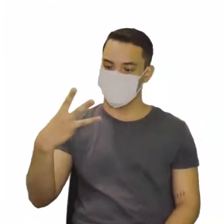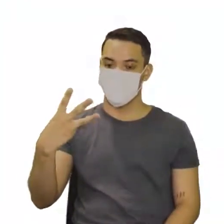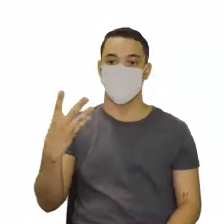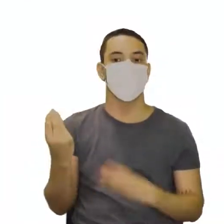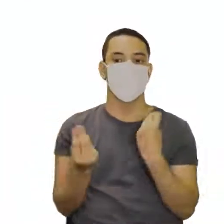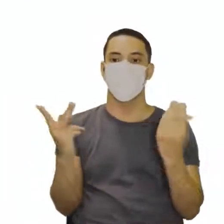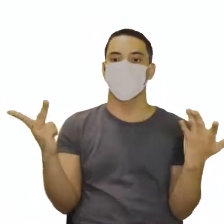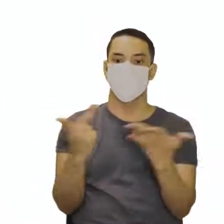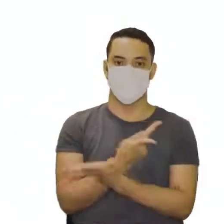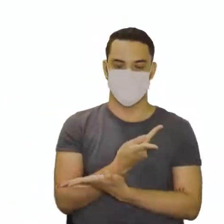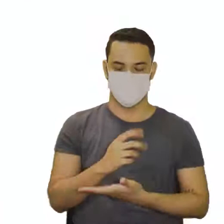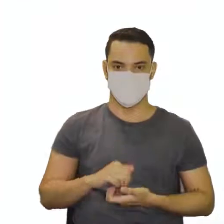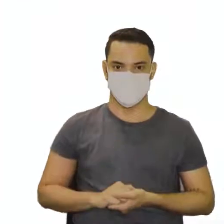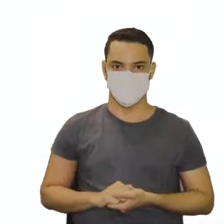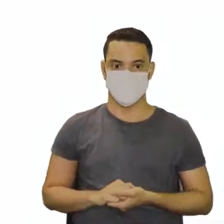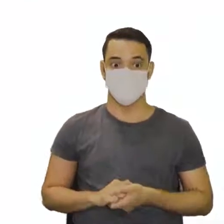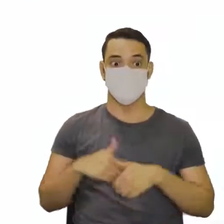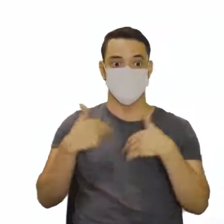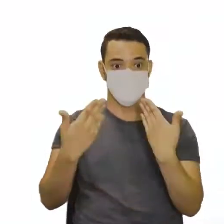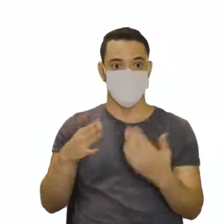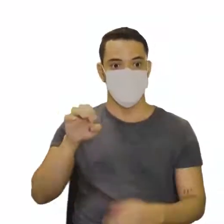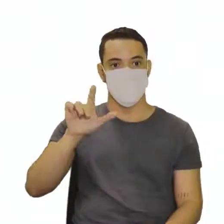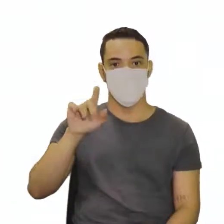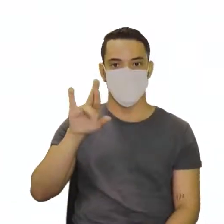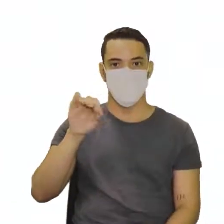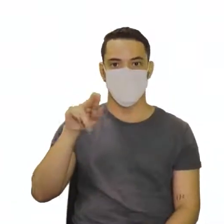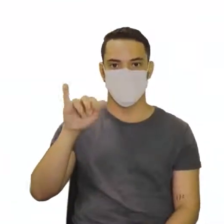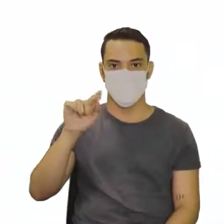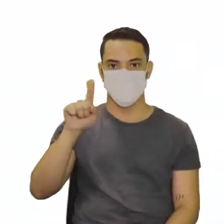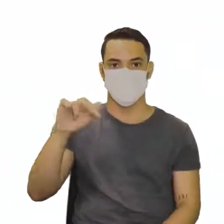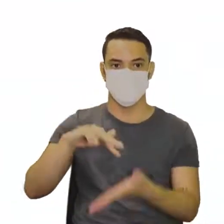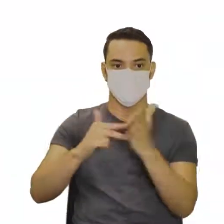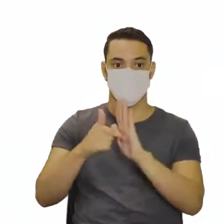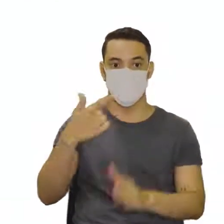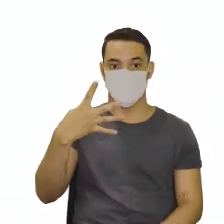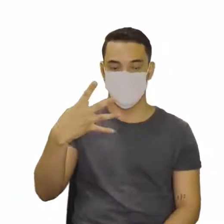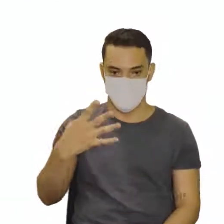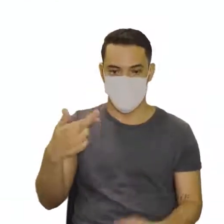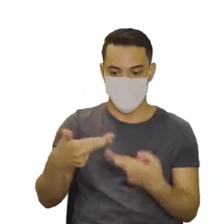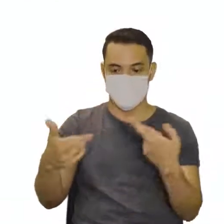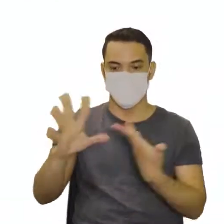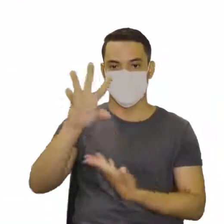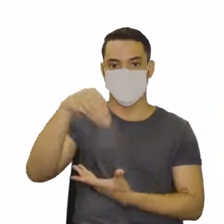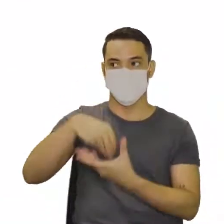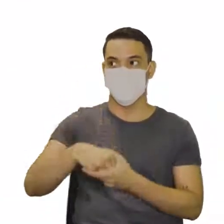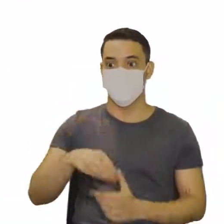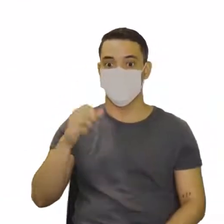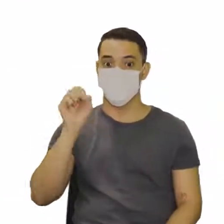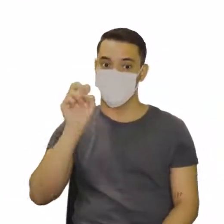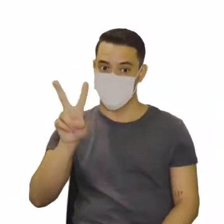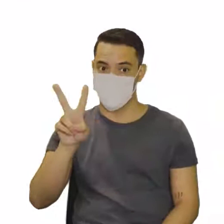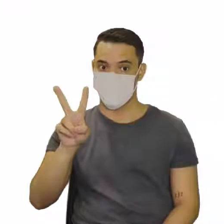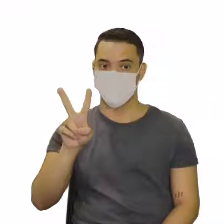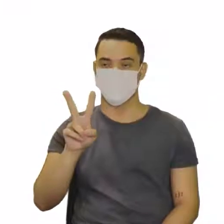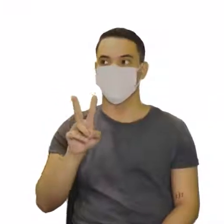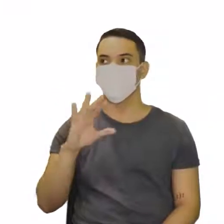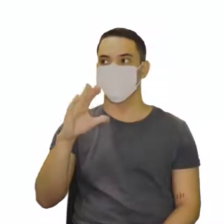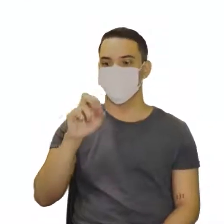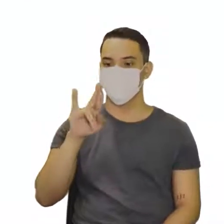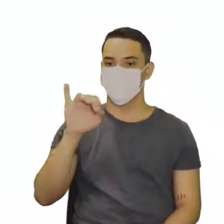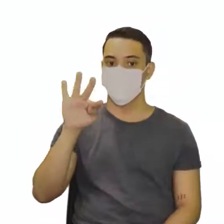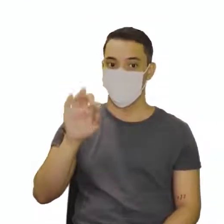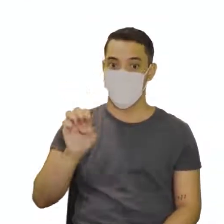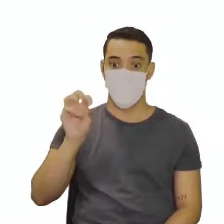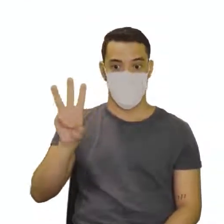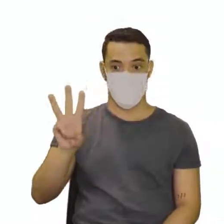circuito. Bom, a eletromotriz 24, a resistência interna aqui 2, a corrente nós calculamos